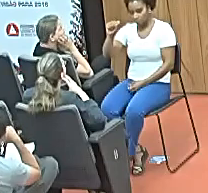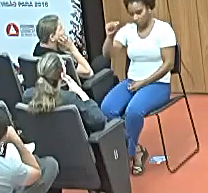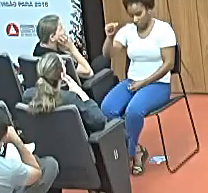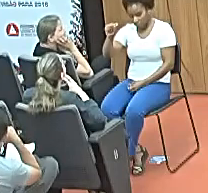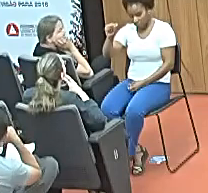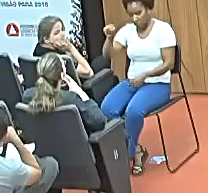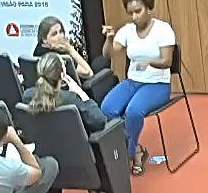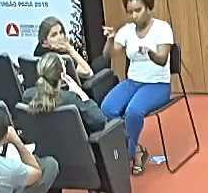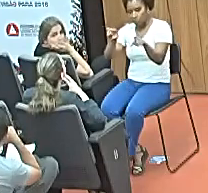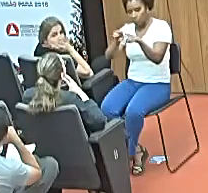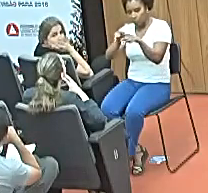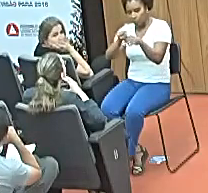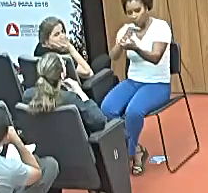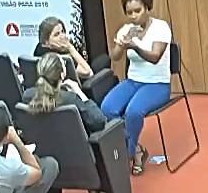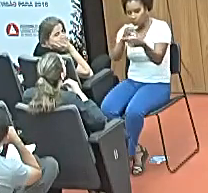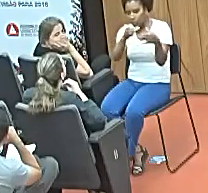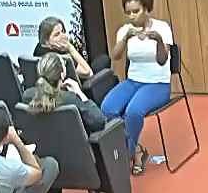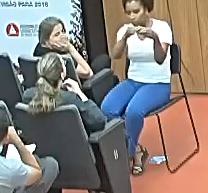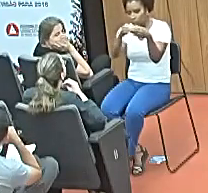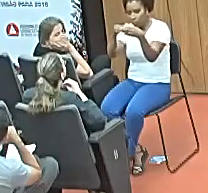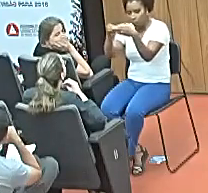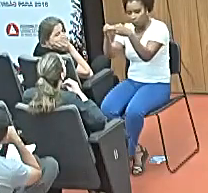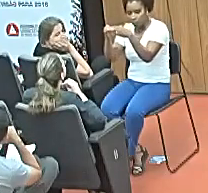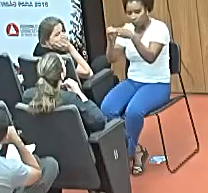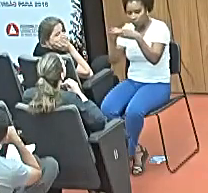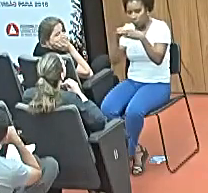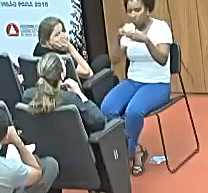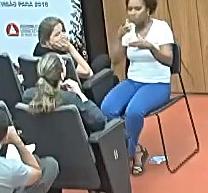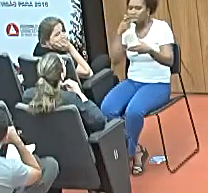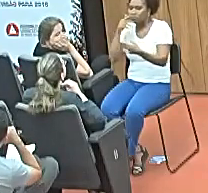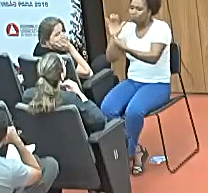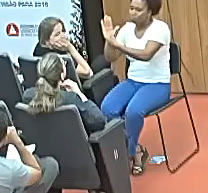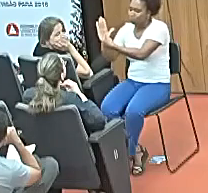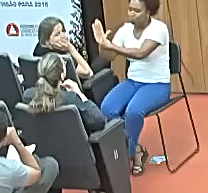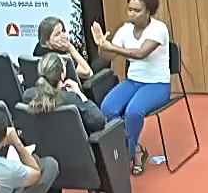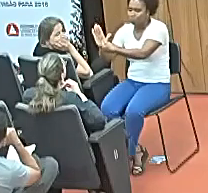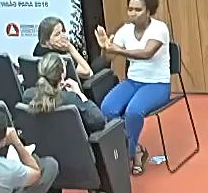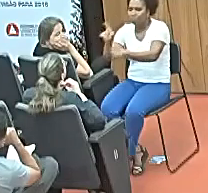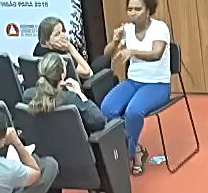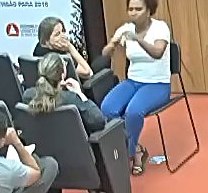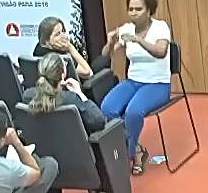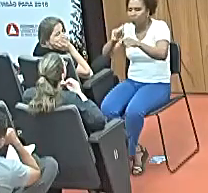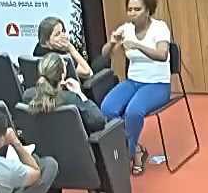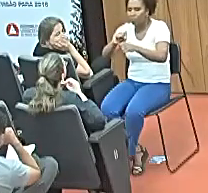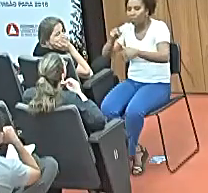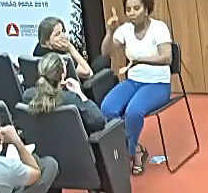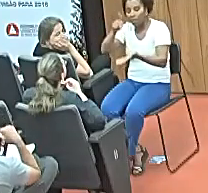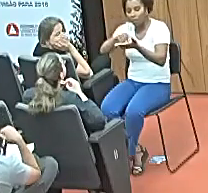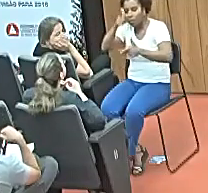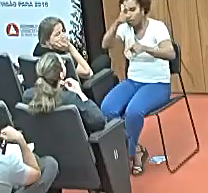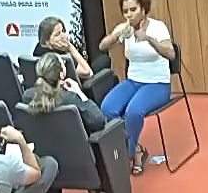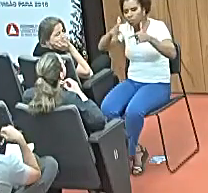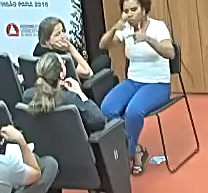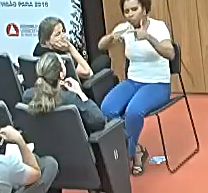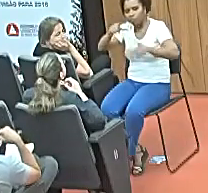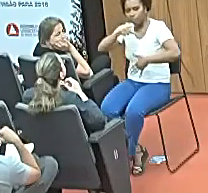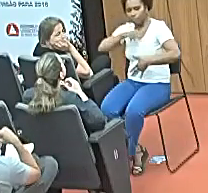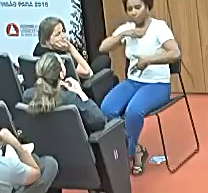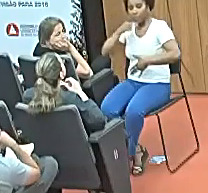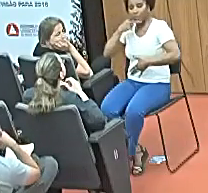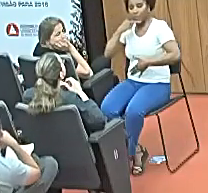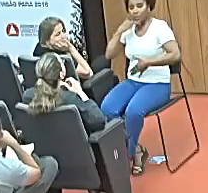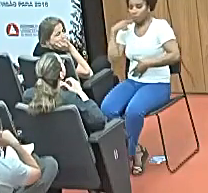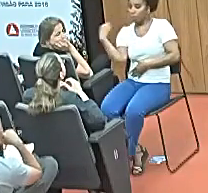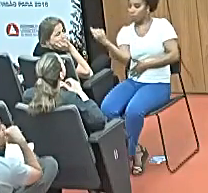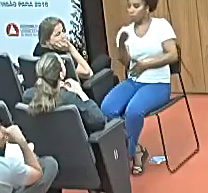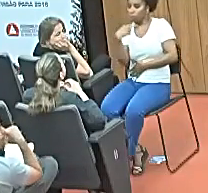junto ao gestor público mostrando suas reais necessidades e aflições nós do vale do jequitinhonha